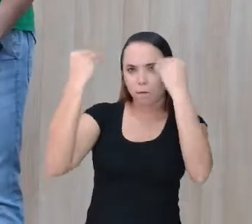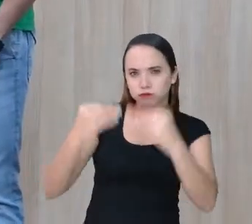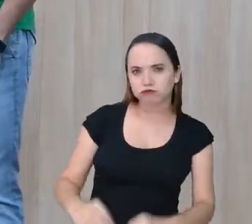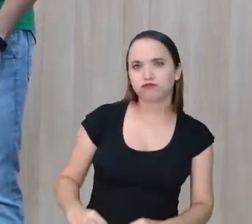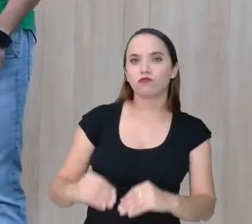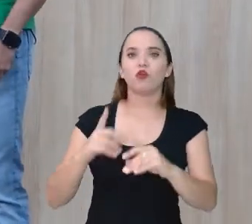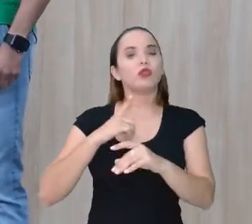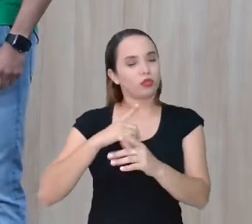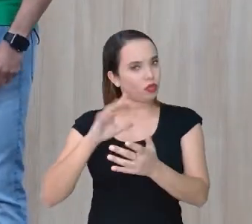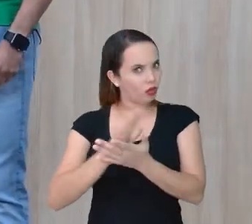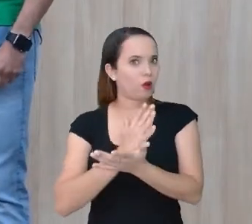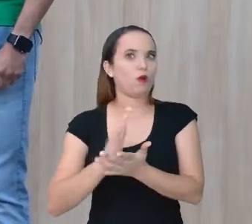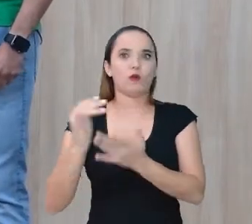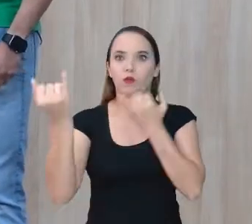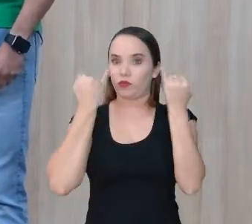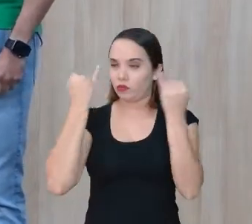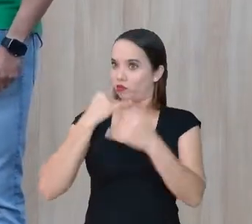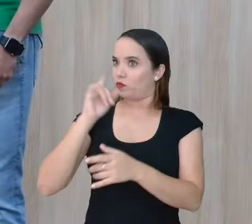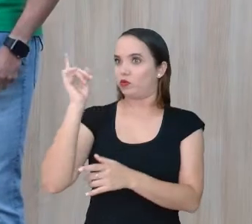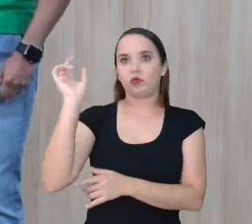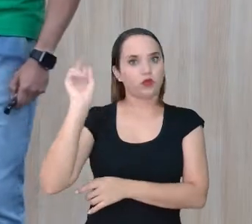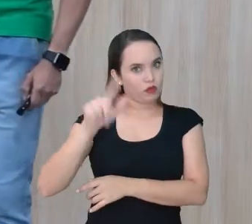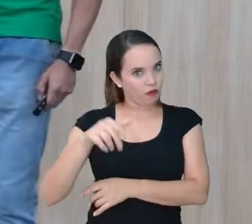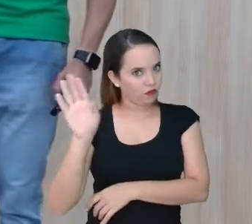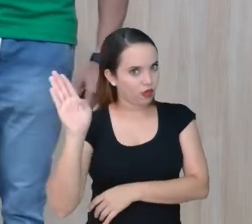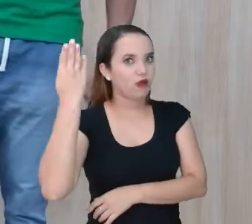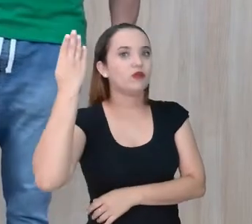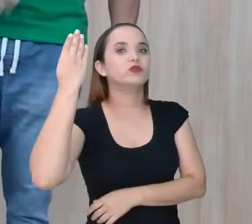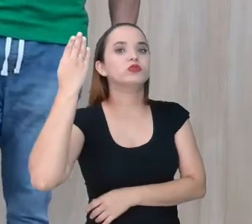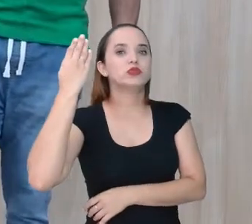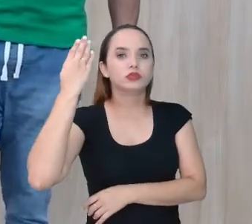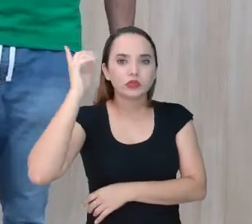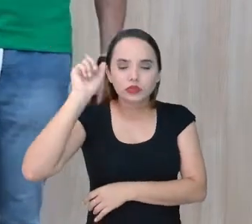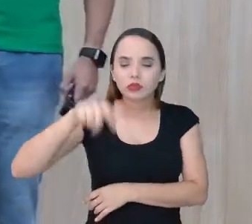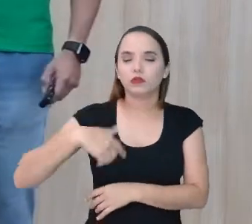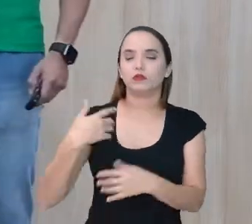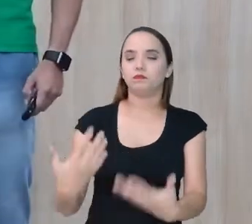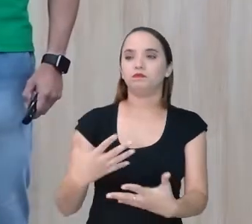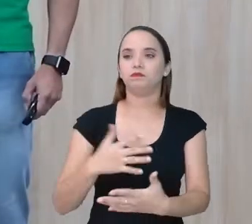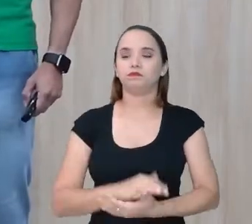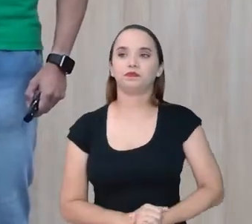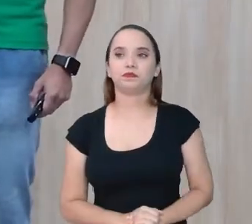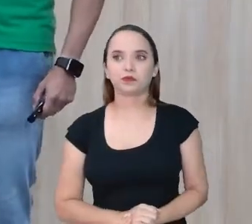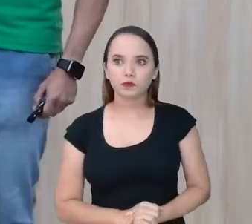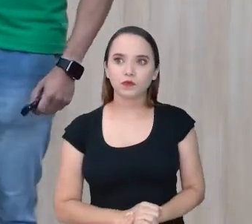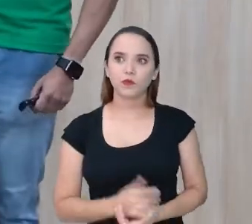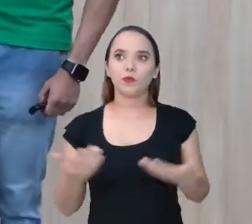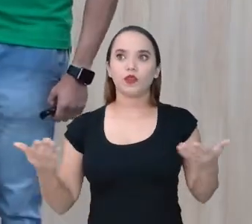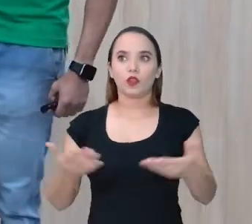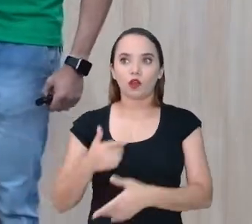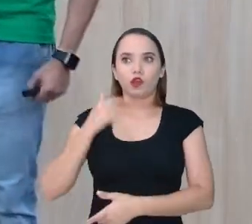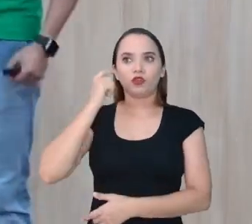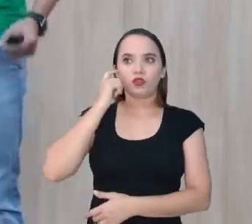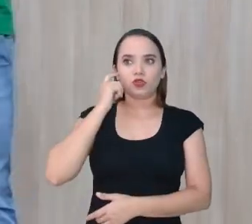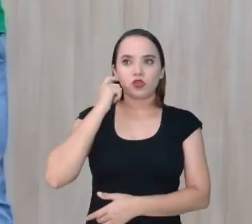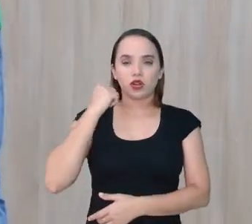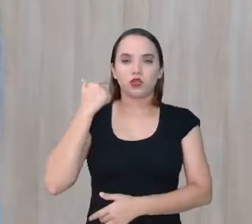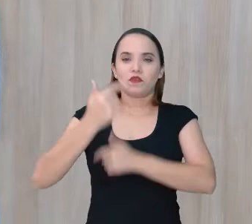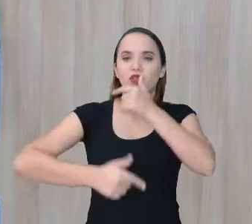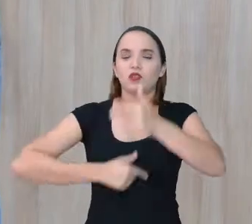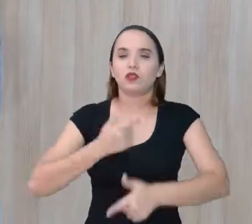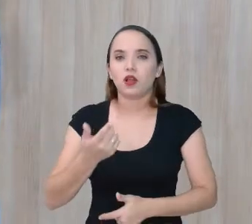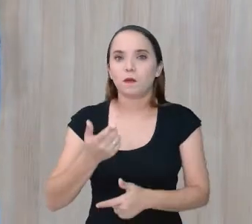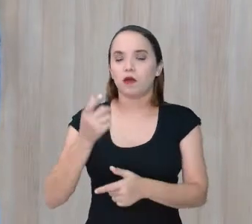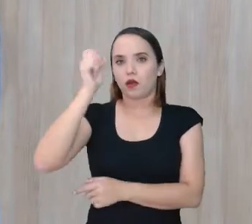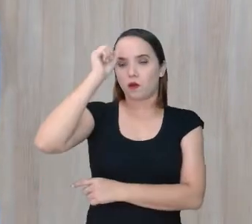algumas informações que não são verdadeiras, certo? Então, vamos trabalhar aqui com a ideia dos números grandes,